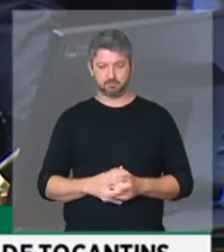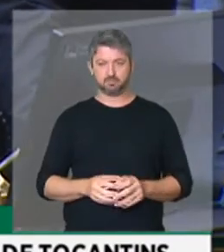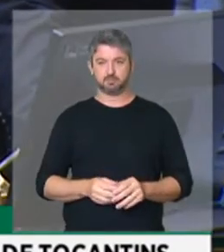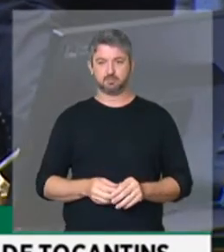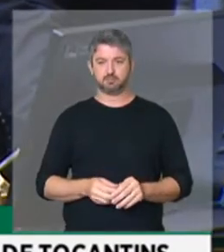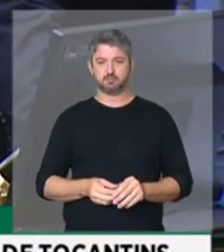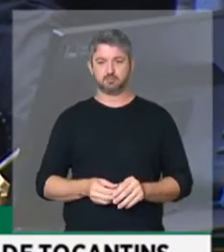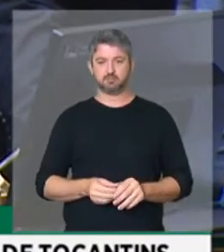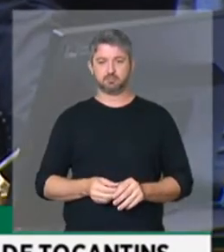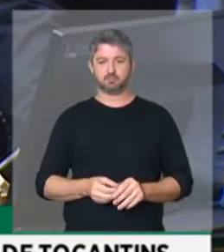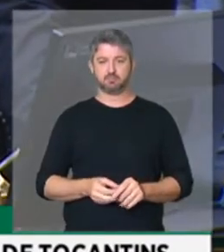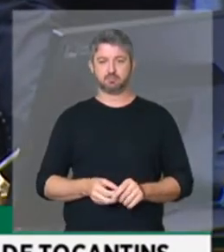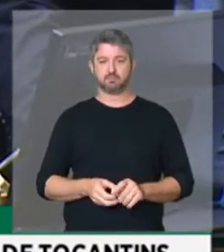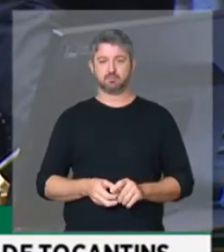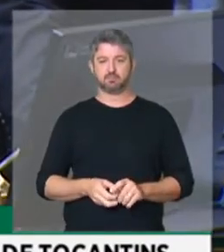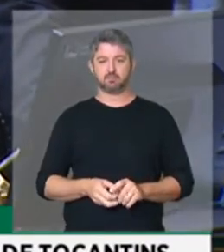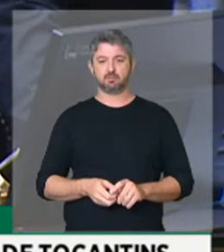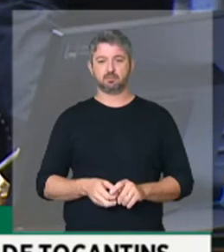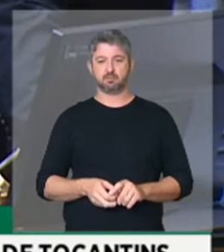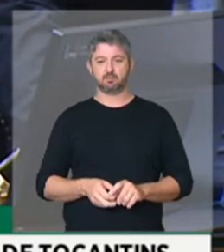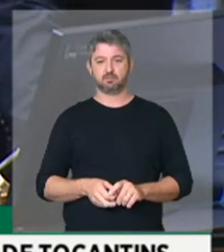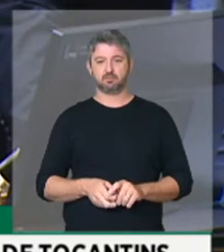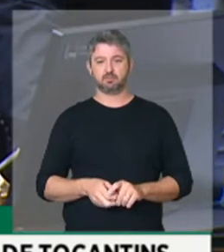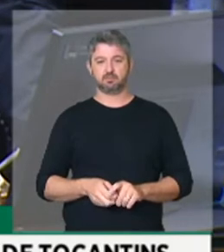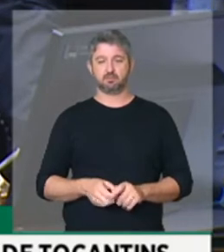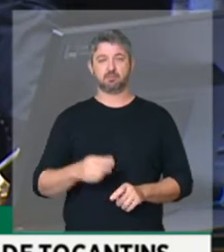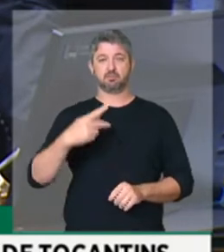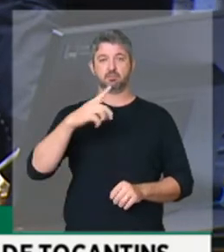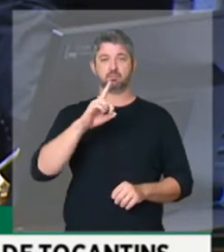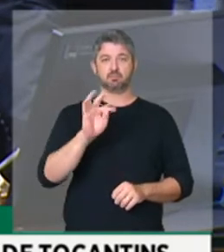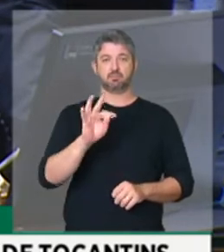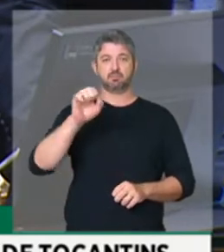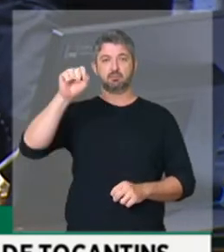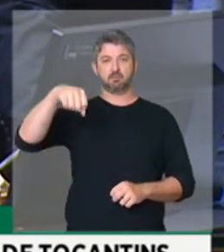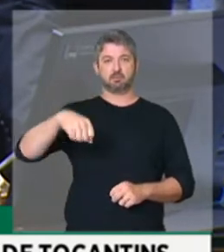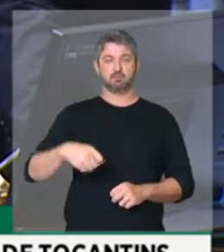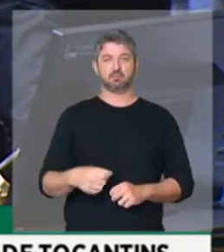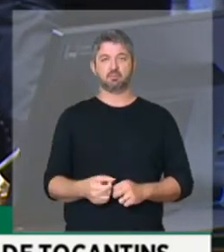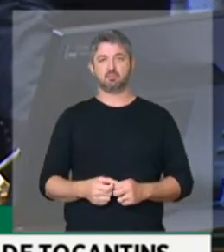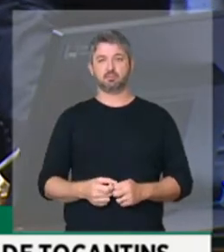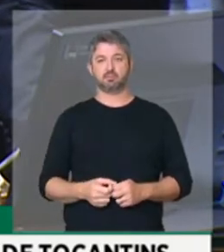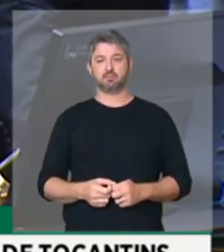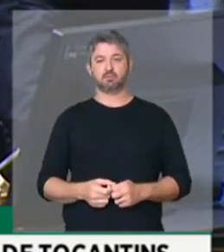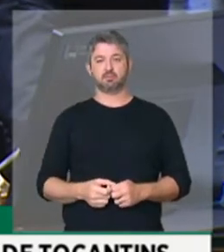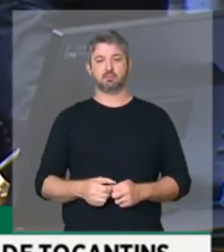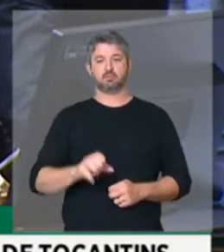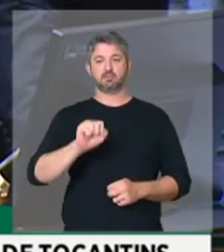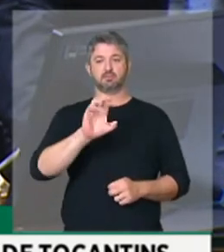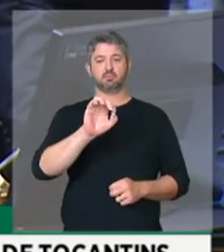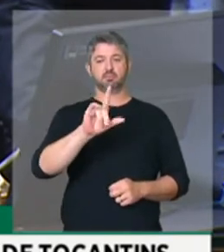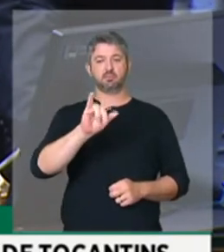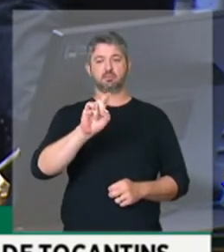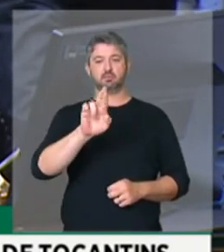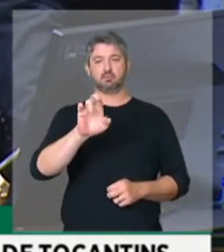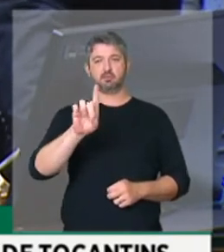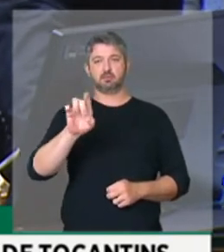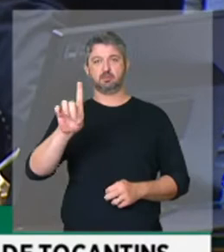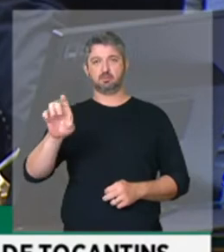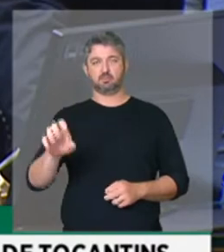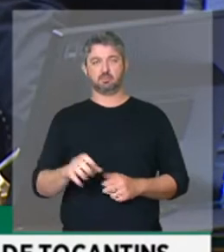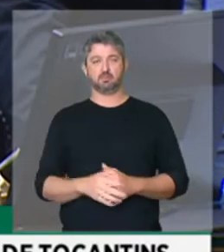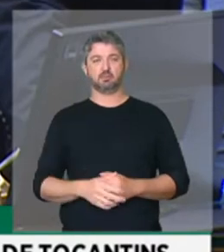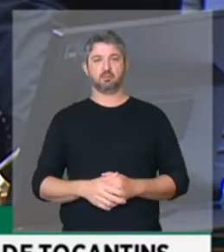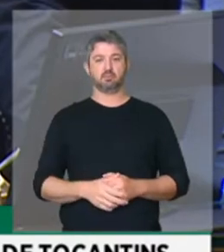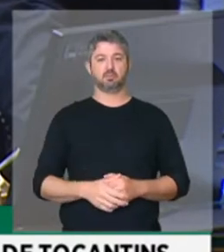PDT. PDT orienta sim, presidente. Solidariedade. Bloco PSC, PTB.